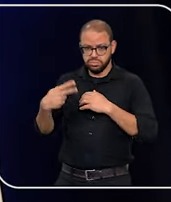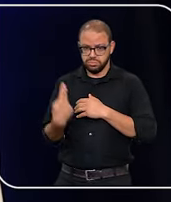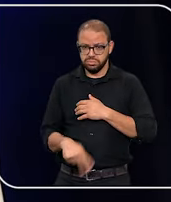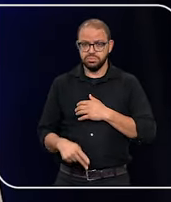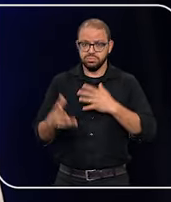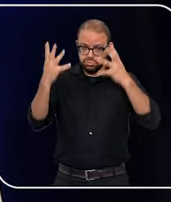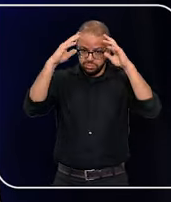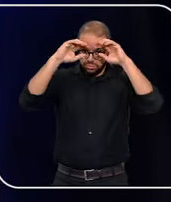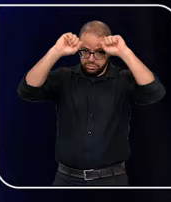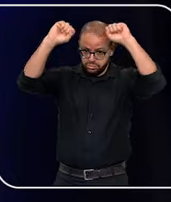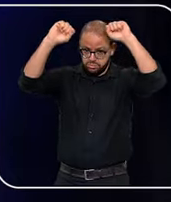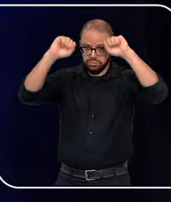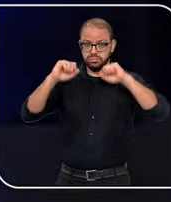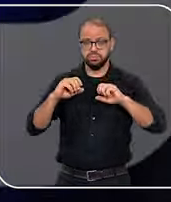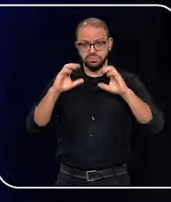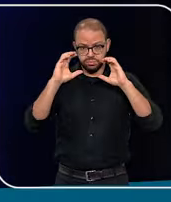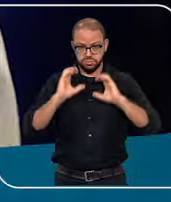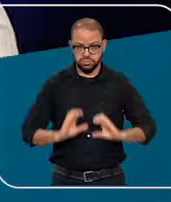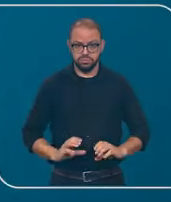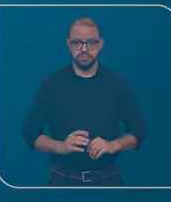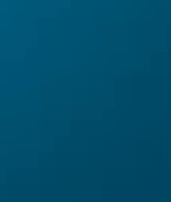do Tribunal da Cidadania.